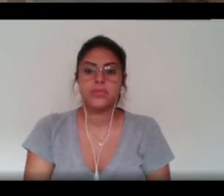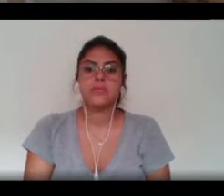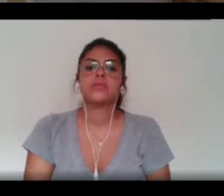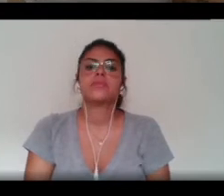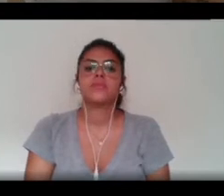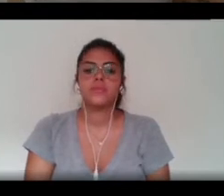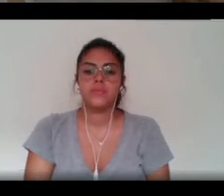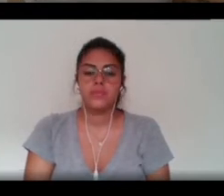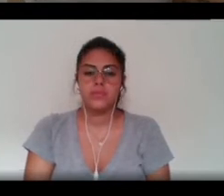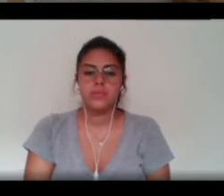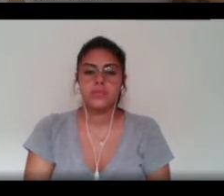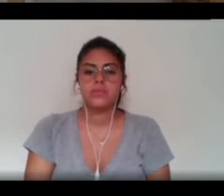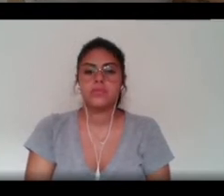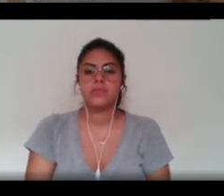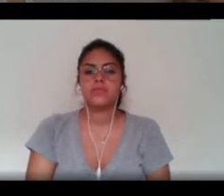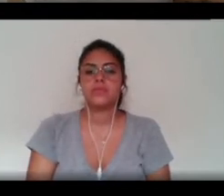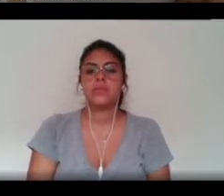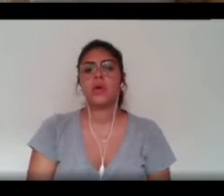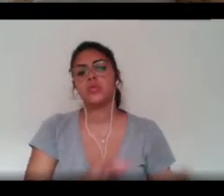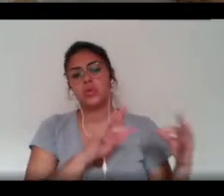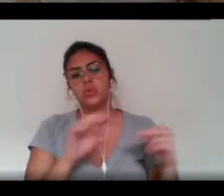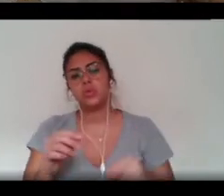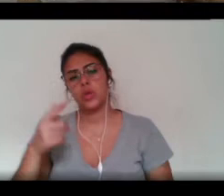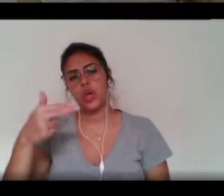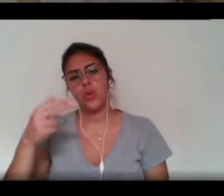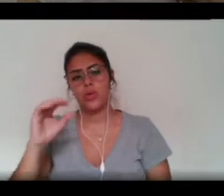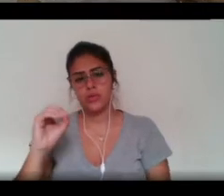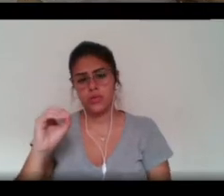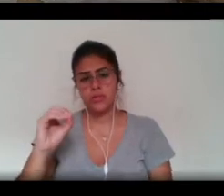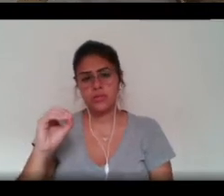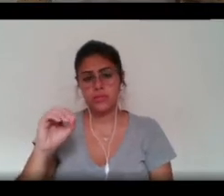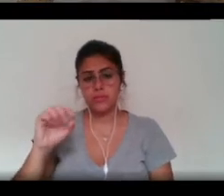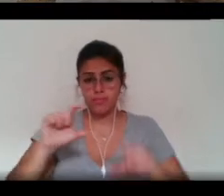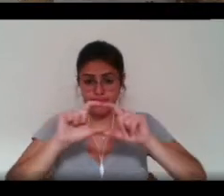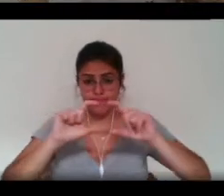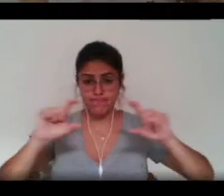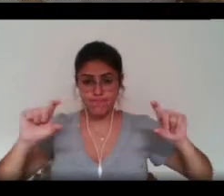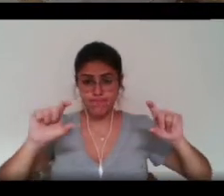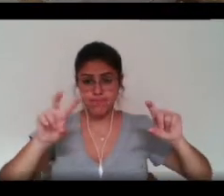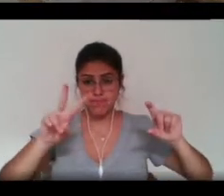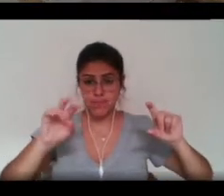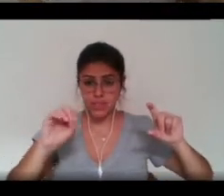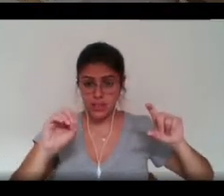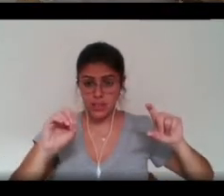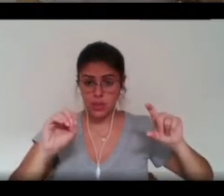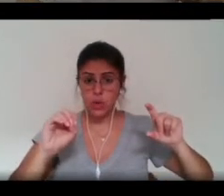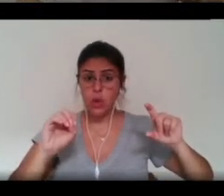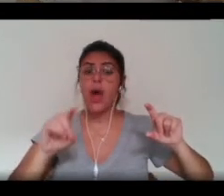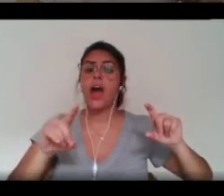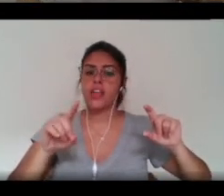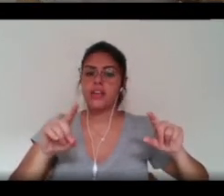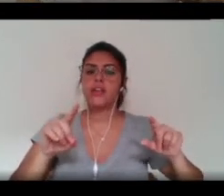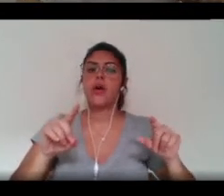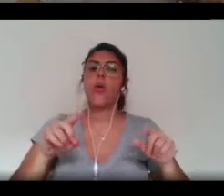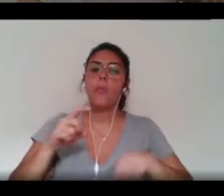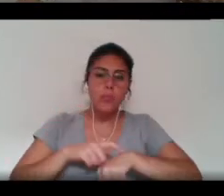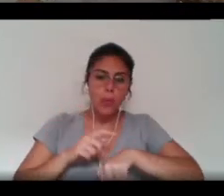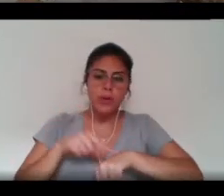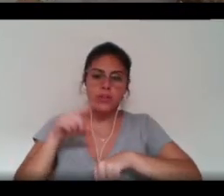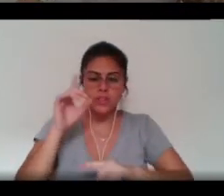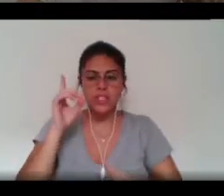367,83, isso aqui tudo é igual a zero. Então, tá aqui a equação de V0. Então, quando você resolve isso aqui, você tem duas raízes,